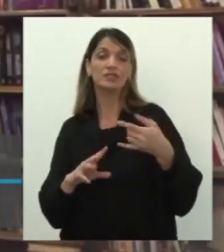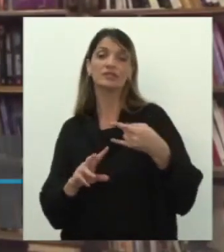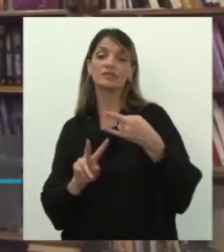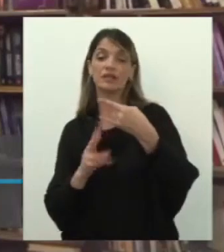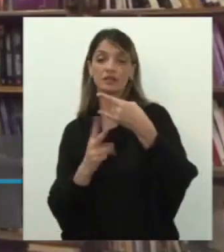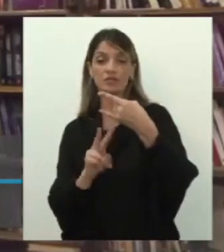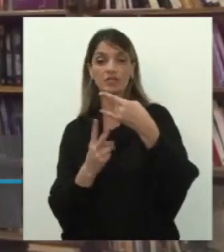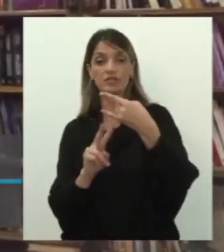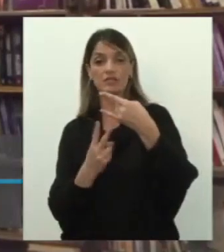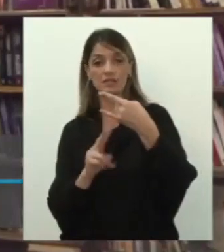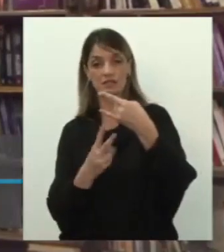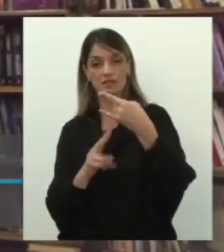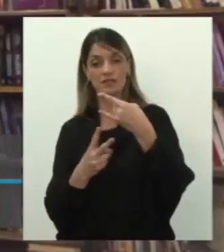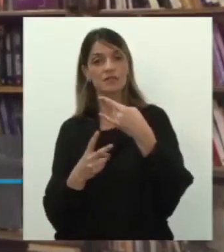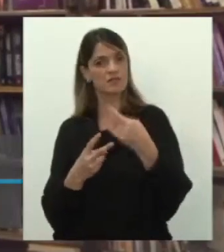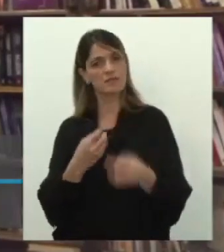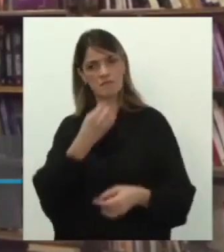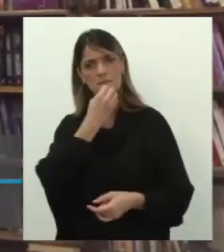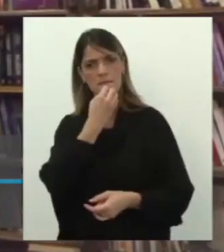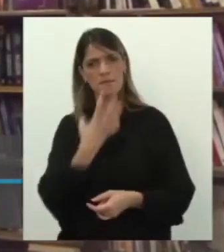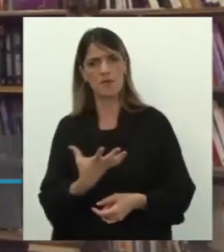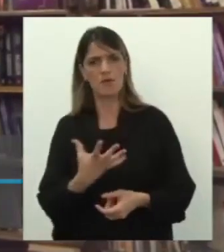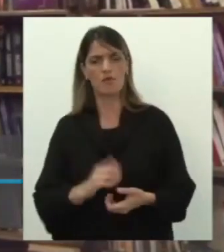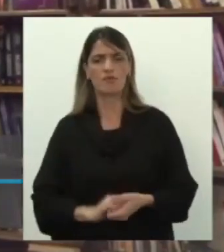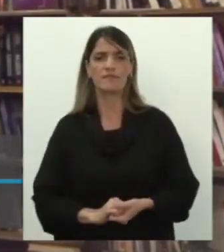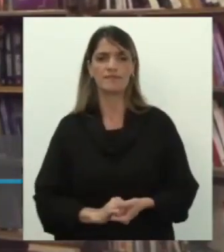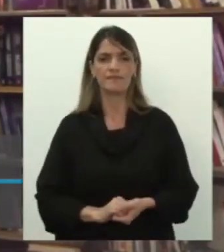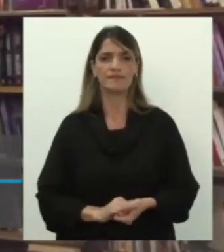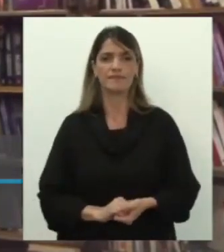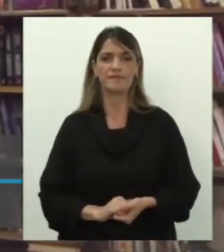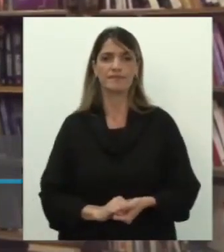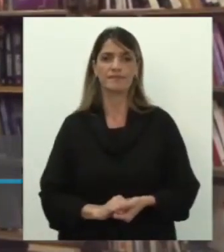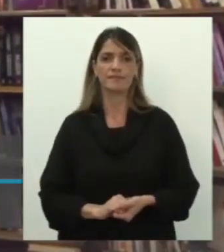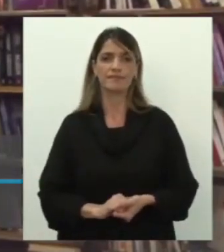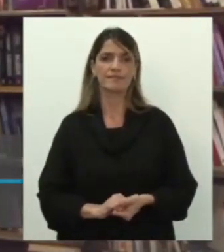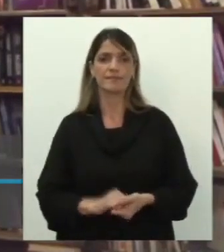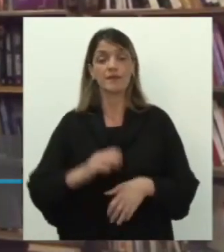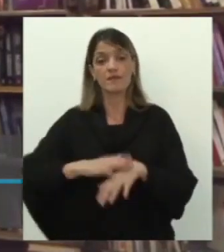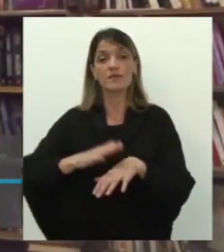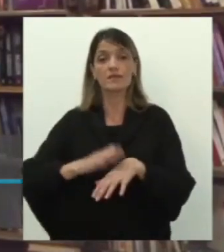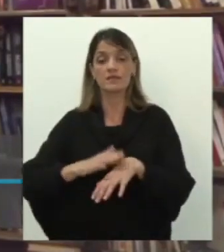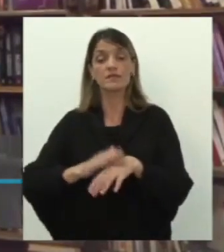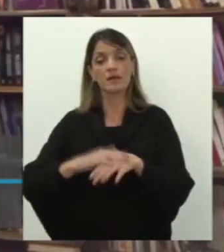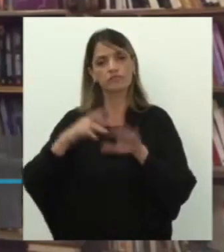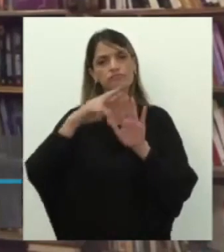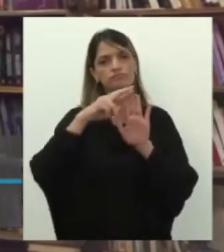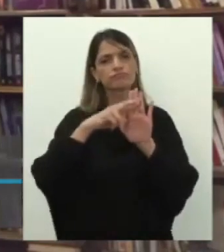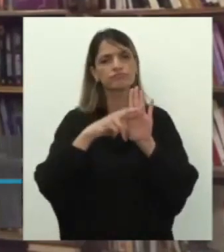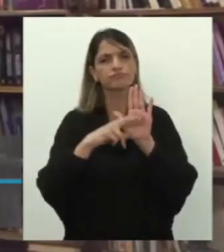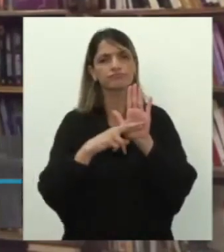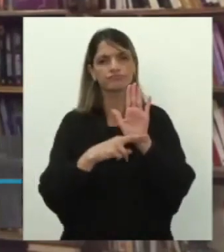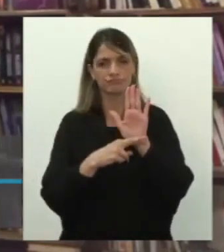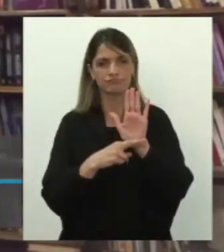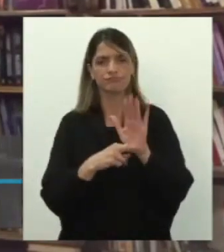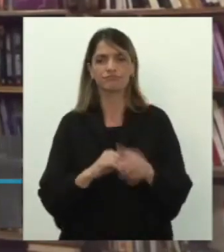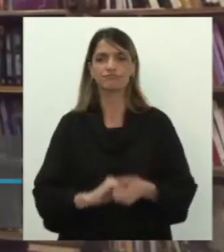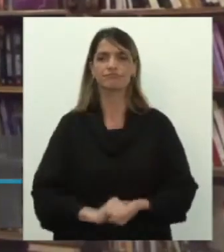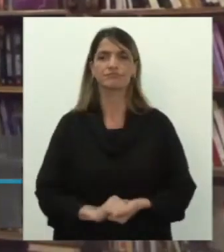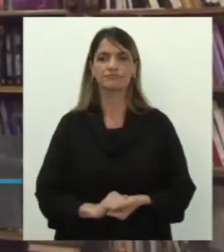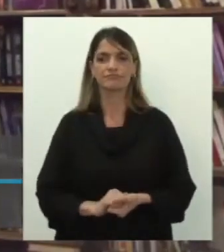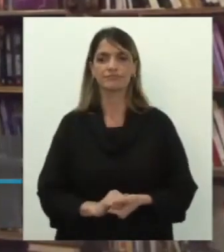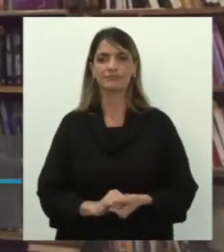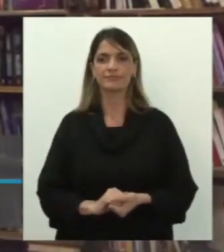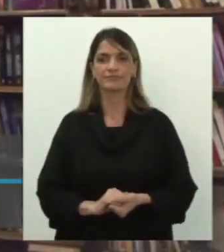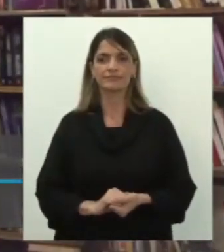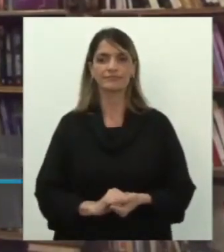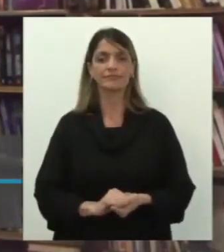foi muito positivo, né? E bastante efetivo para a produção desses roteiros, e tem sido, tá? Então